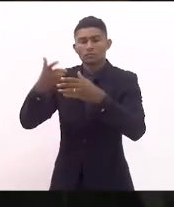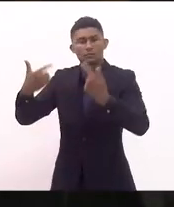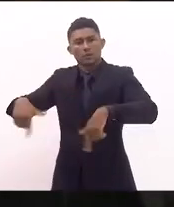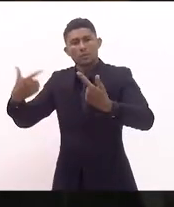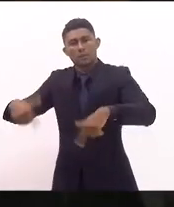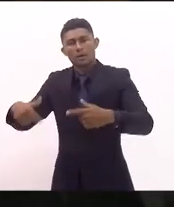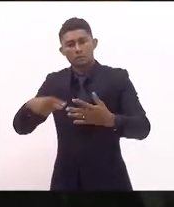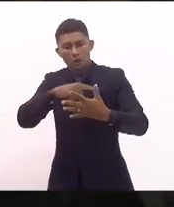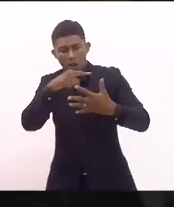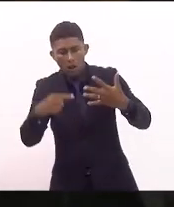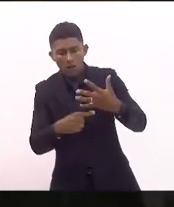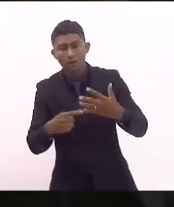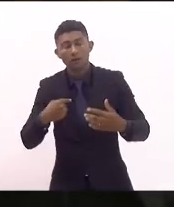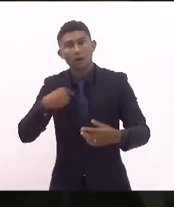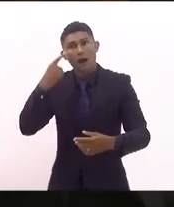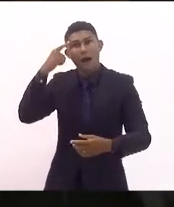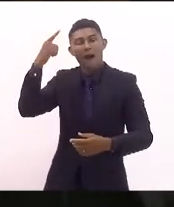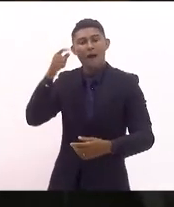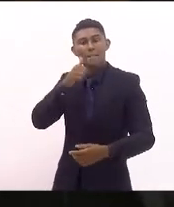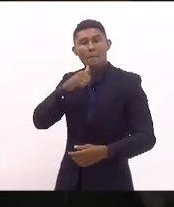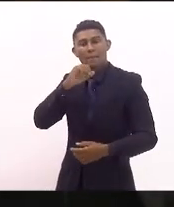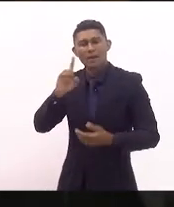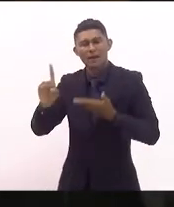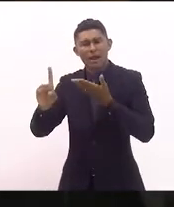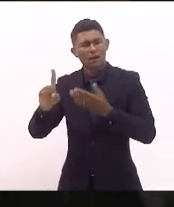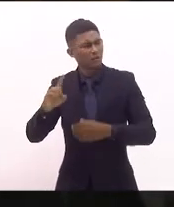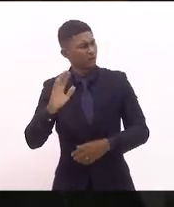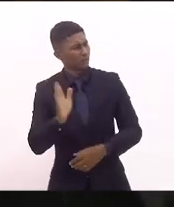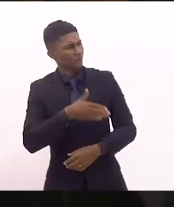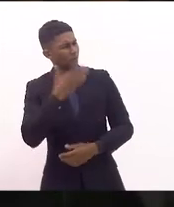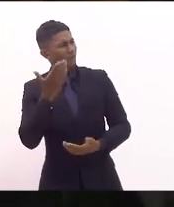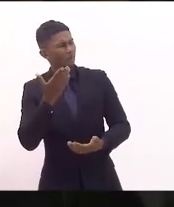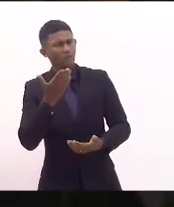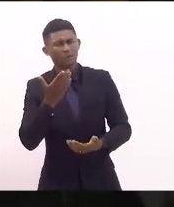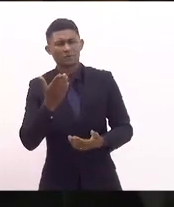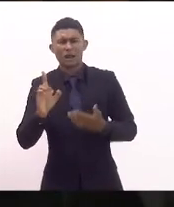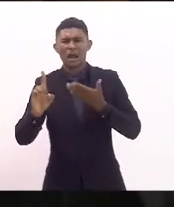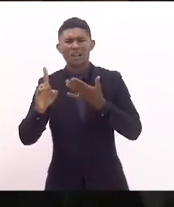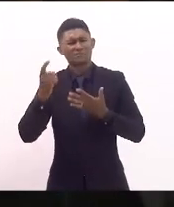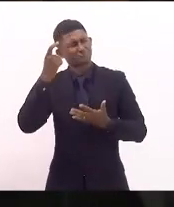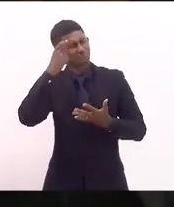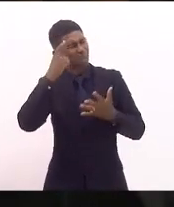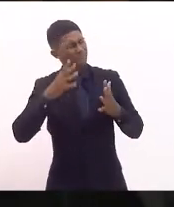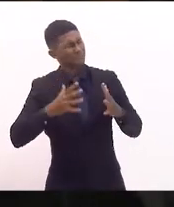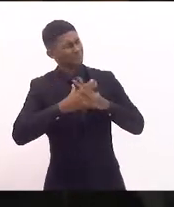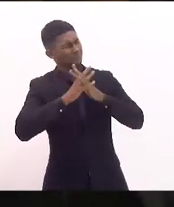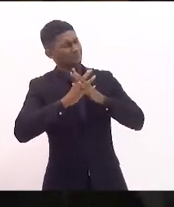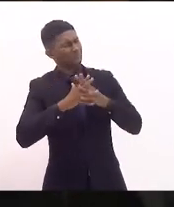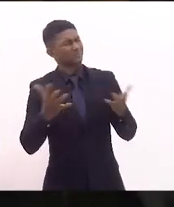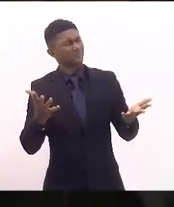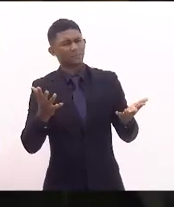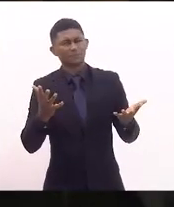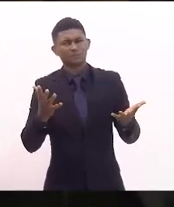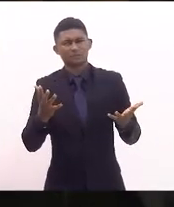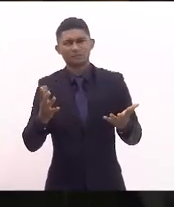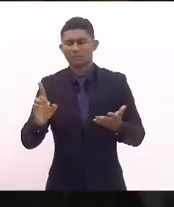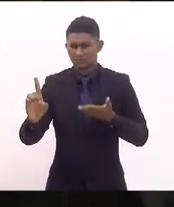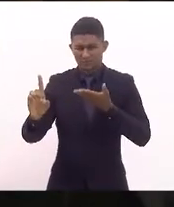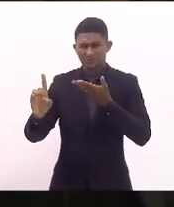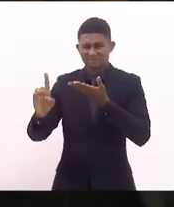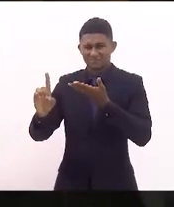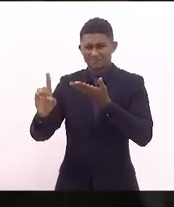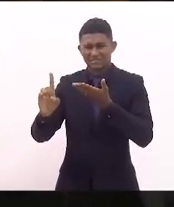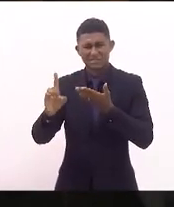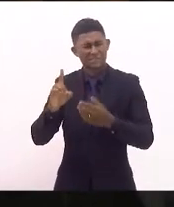de como ela ficou surpresa e desconfio que um pouco confusa. E um dia, com um tom de profunda